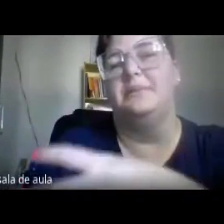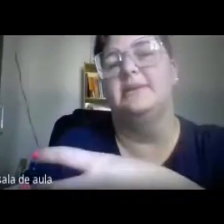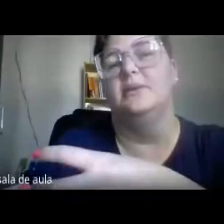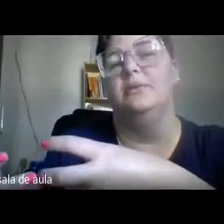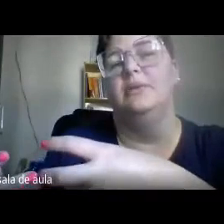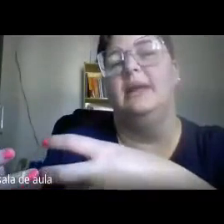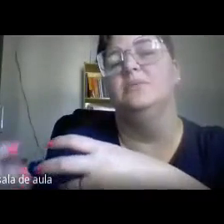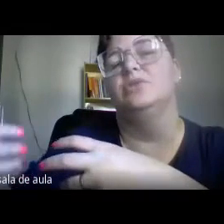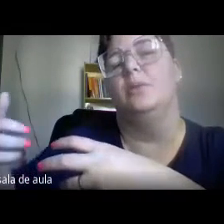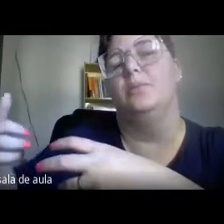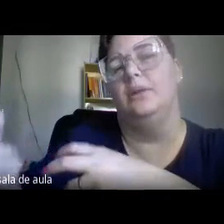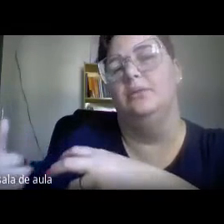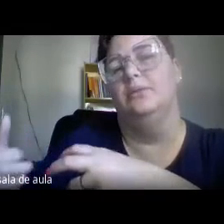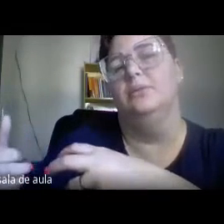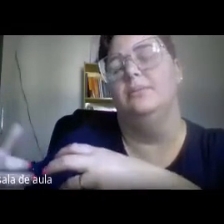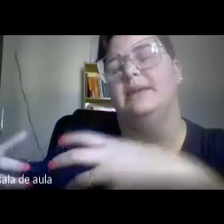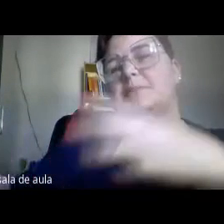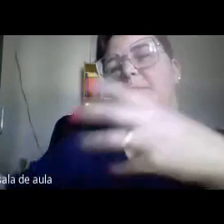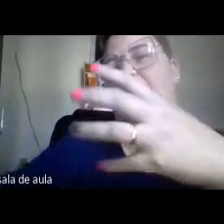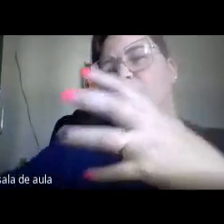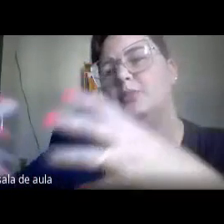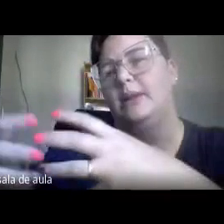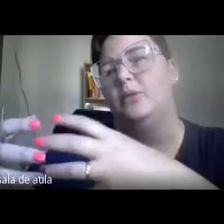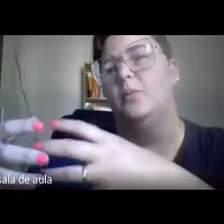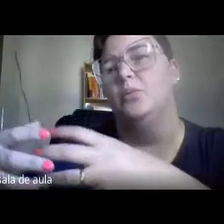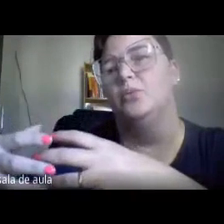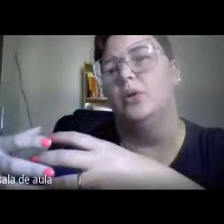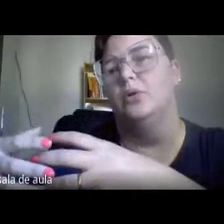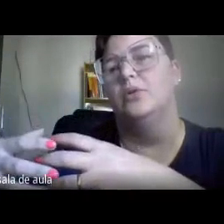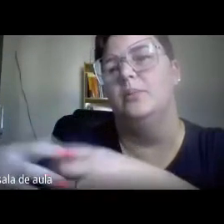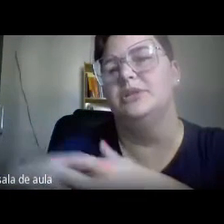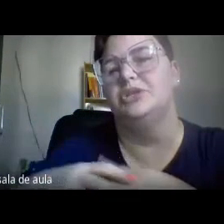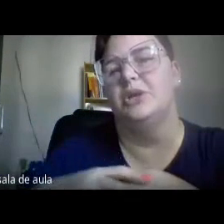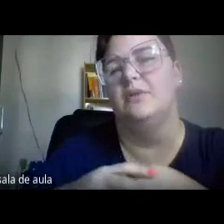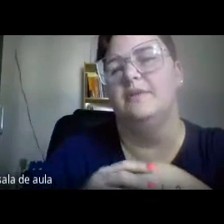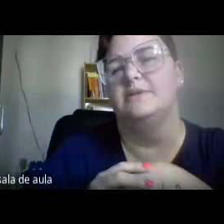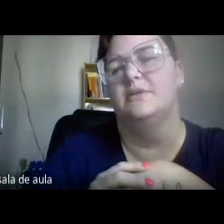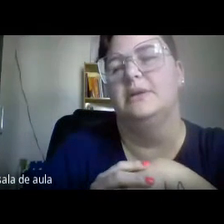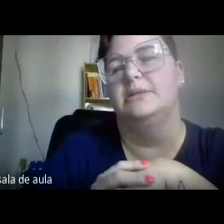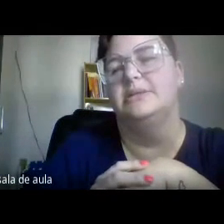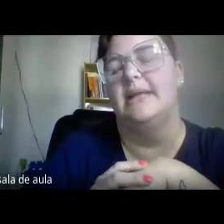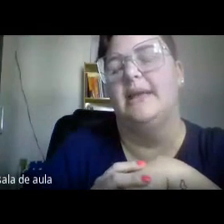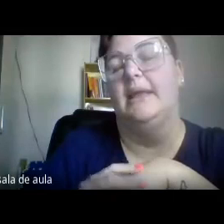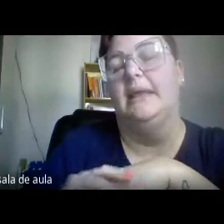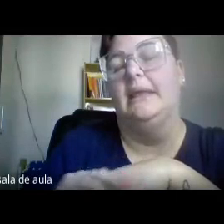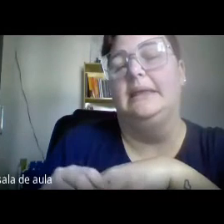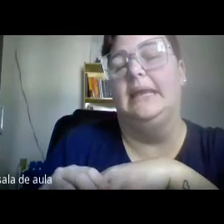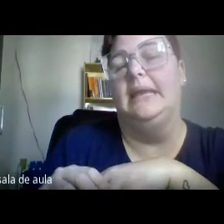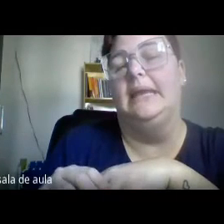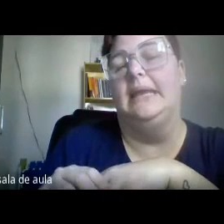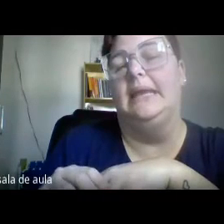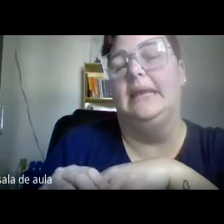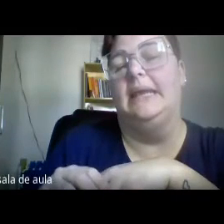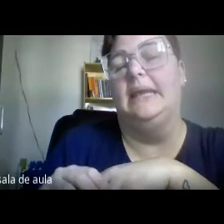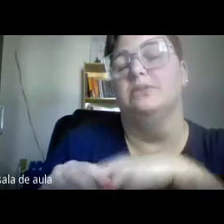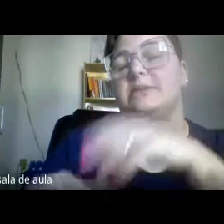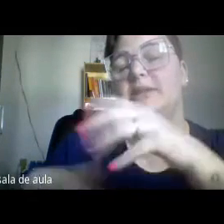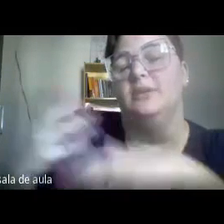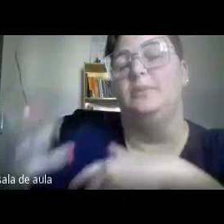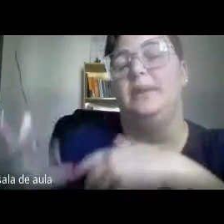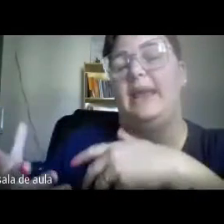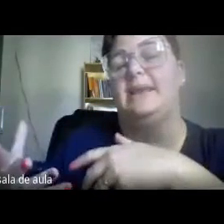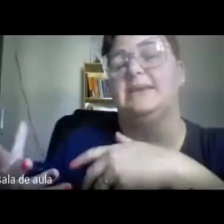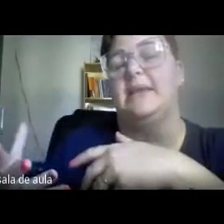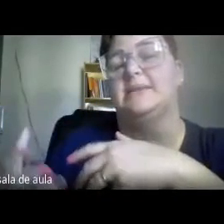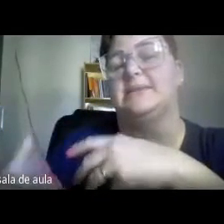adaptação curricular não só para o aluno, mas para a turma como um todo, como a gente já conversou antes, né? E aí, a gente